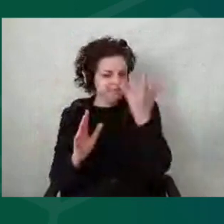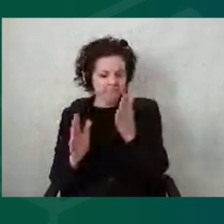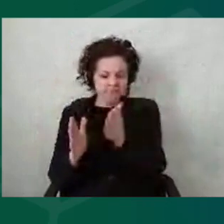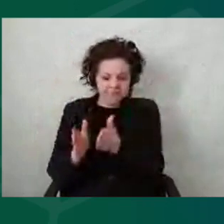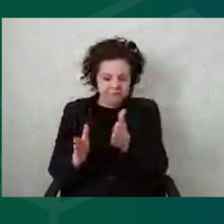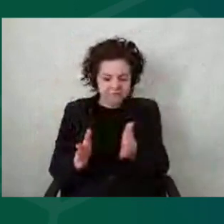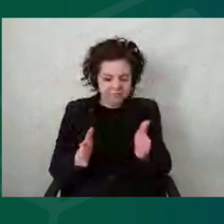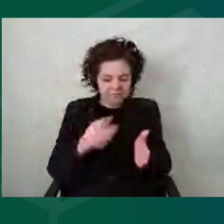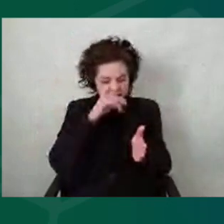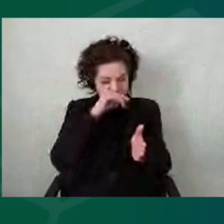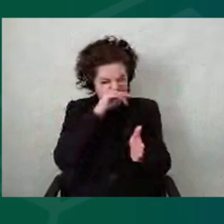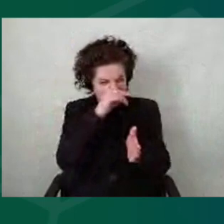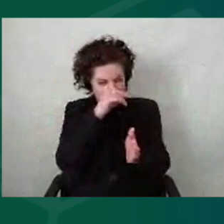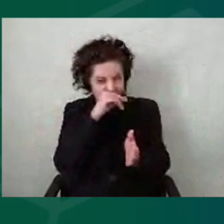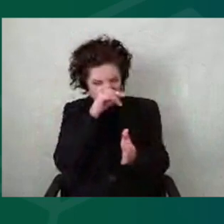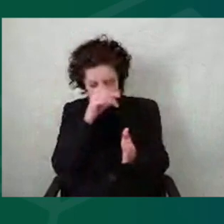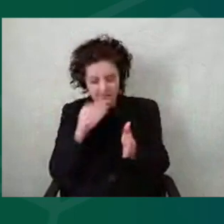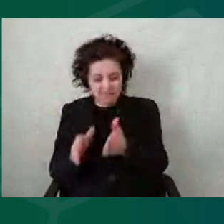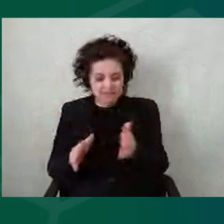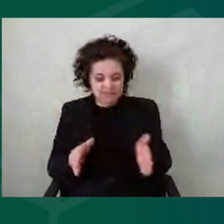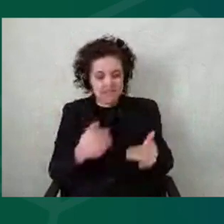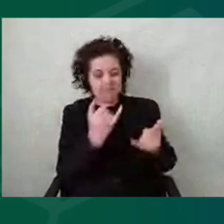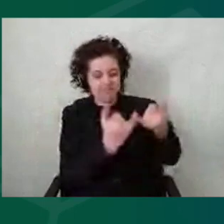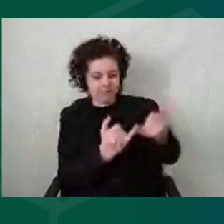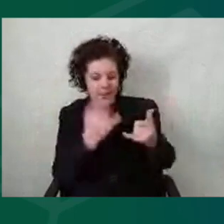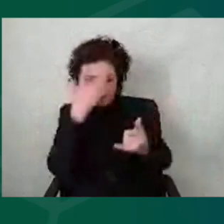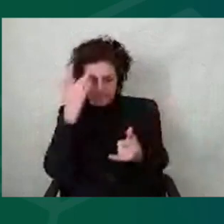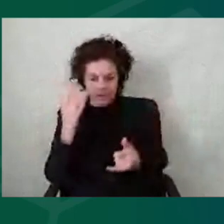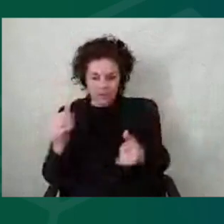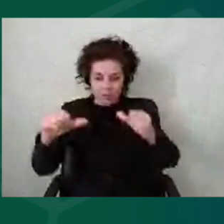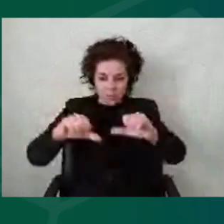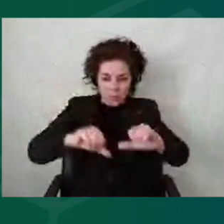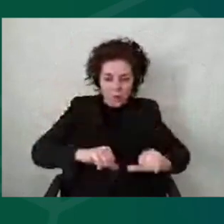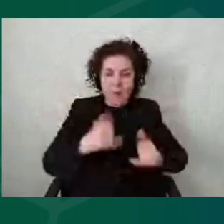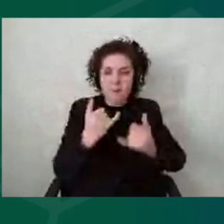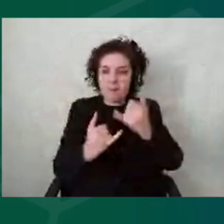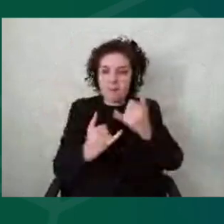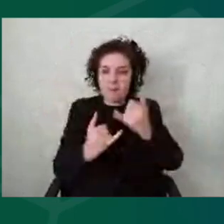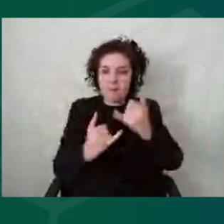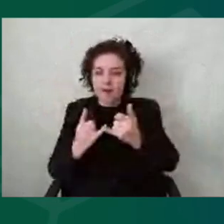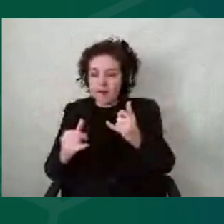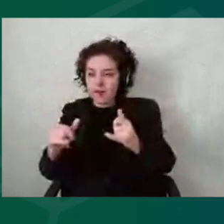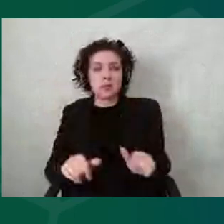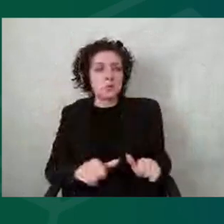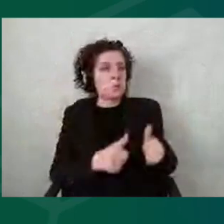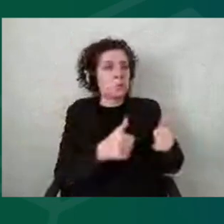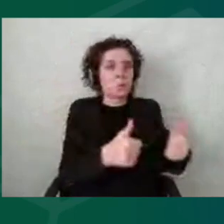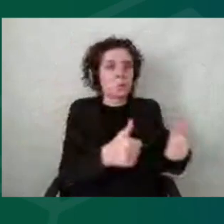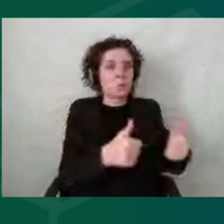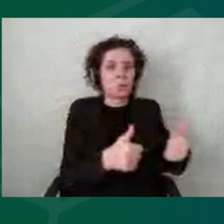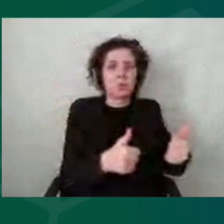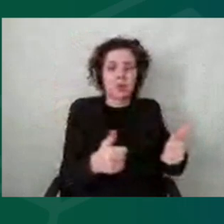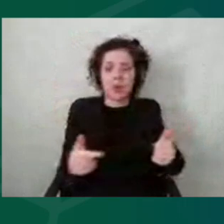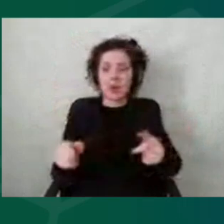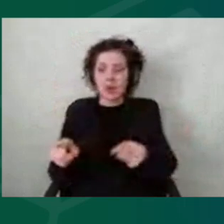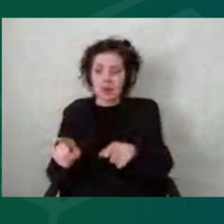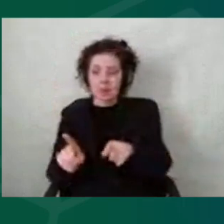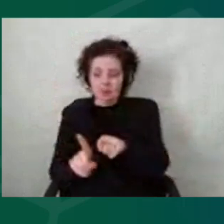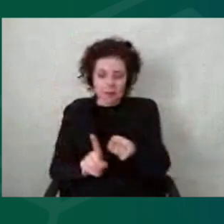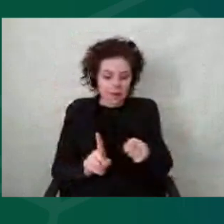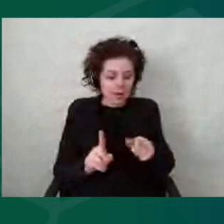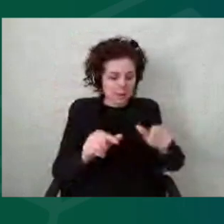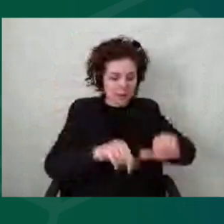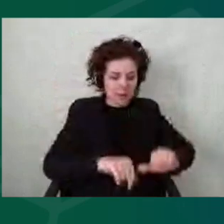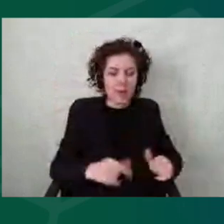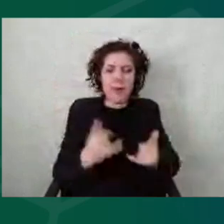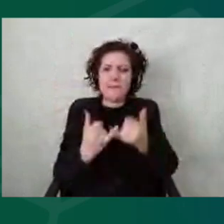entre pessoas que vão evoluir mal e pessoas que têm um desfecho favorável da doença. Isso fica claro aqui